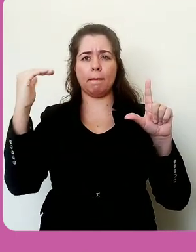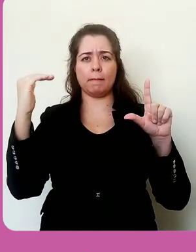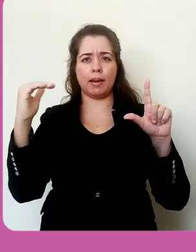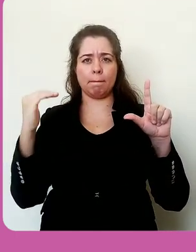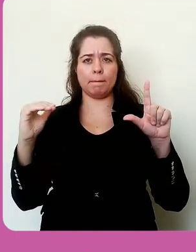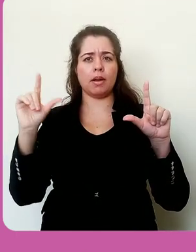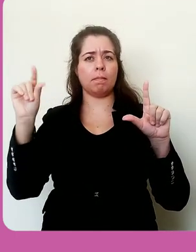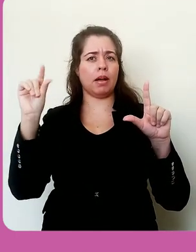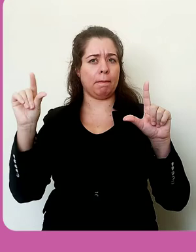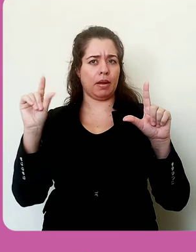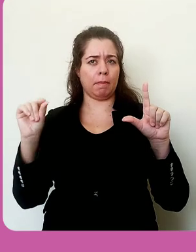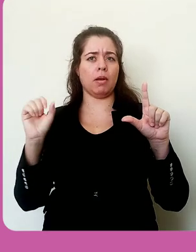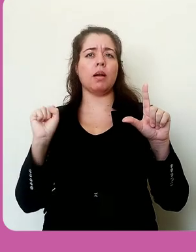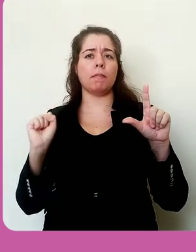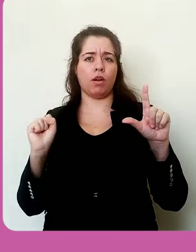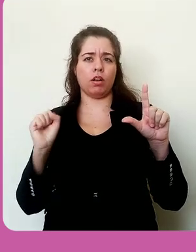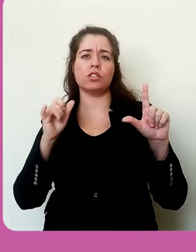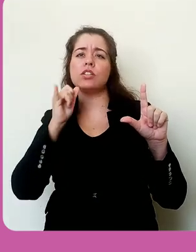começar do zero.